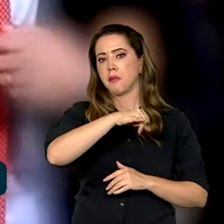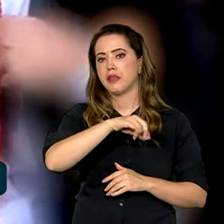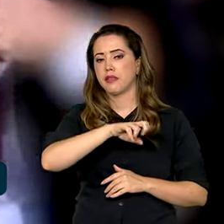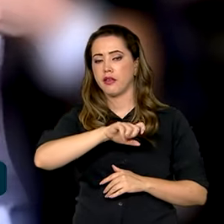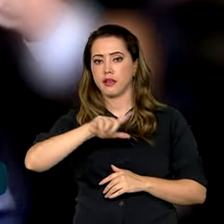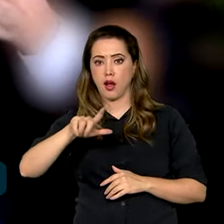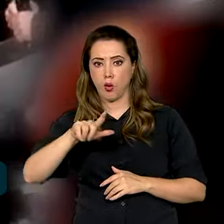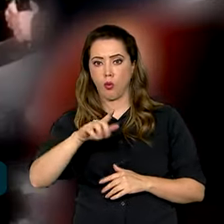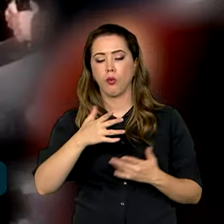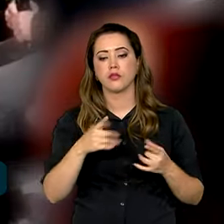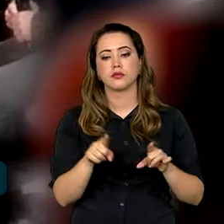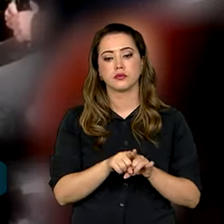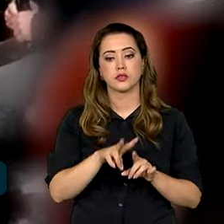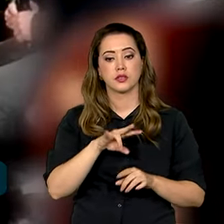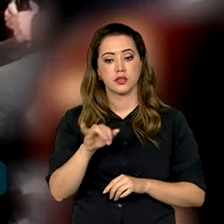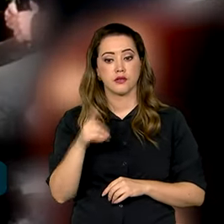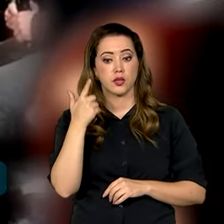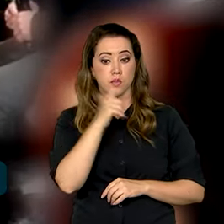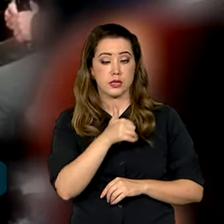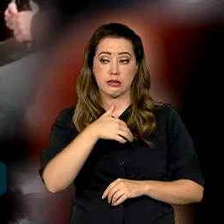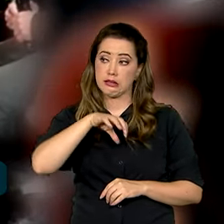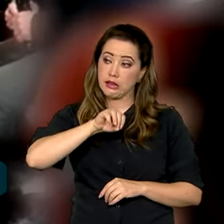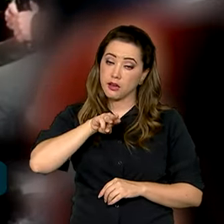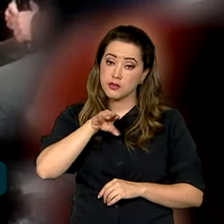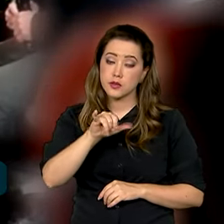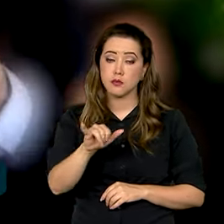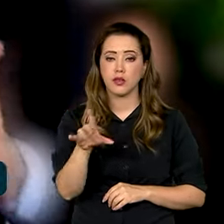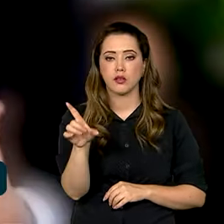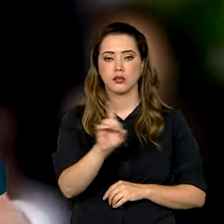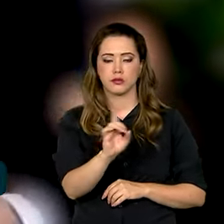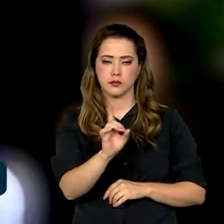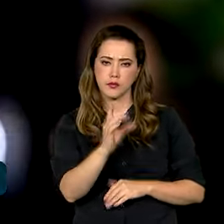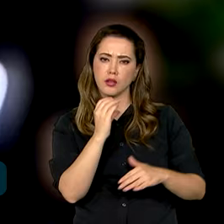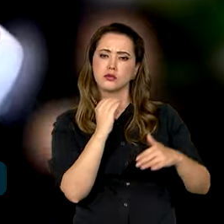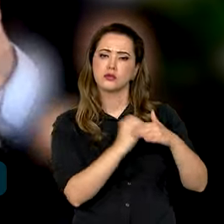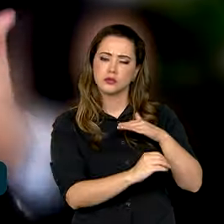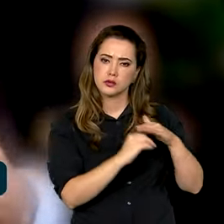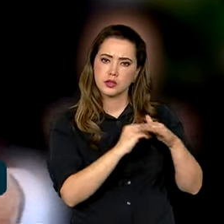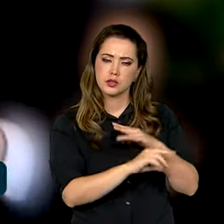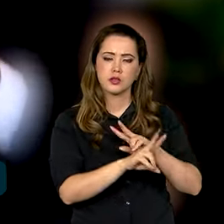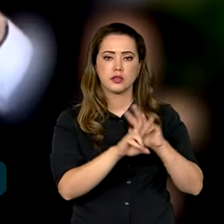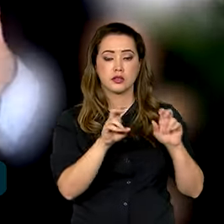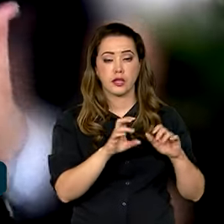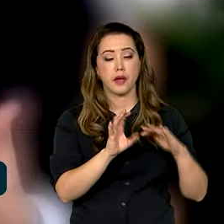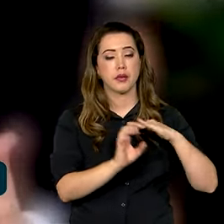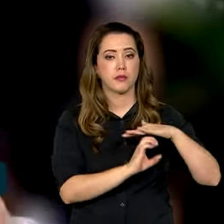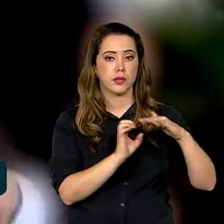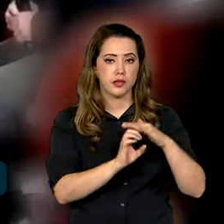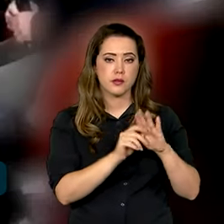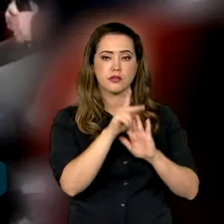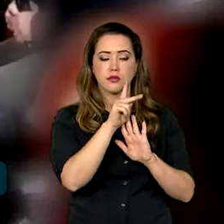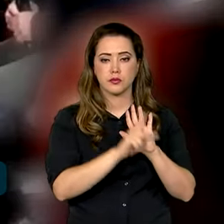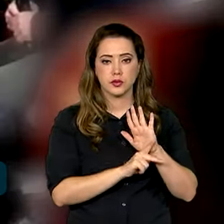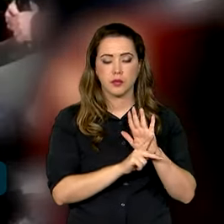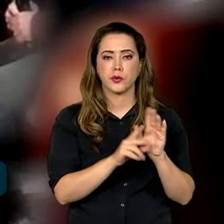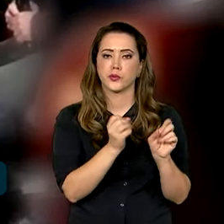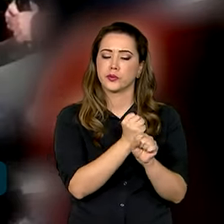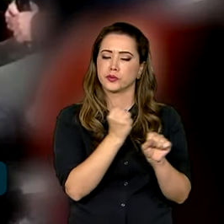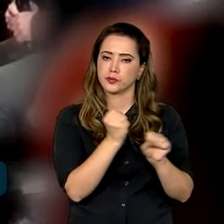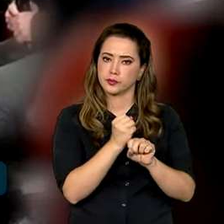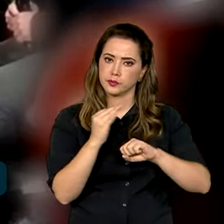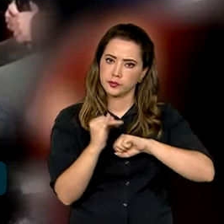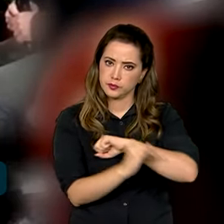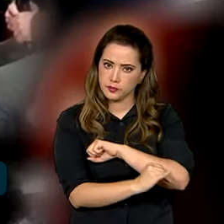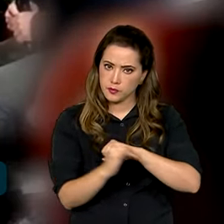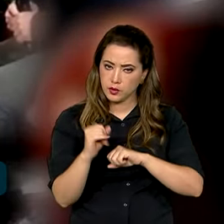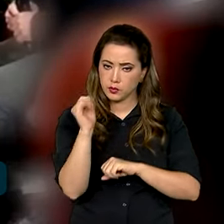reconfirmaram que vão atingir 10 bilhões de dólares em investimentos em empresas e projetos de infraestrutura no